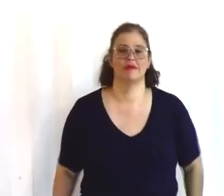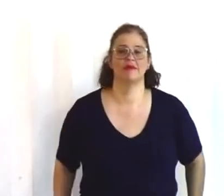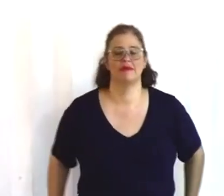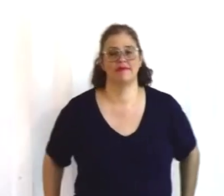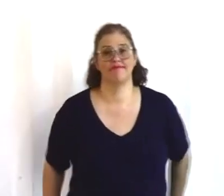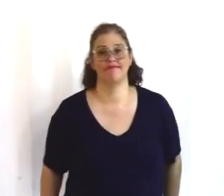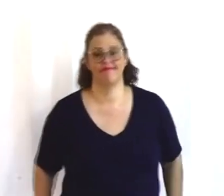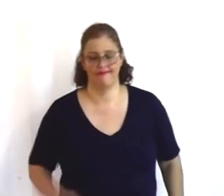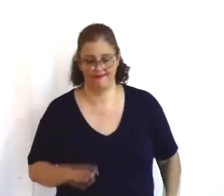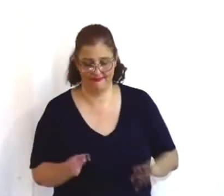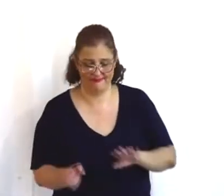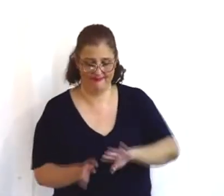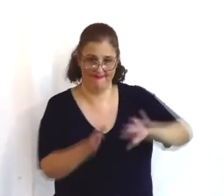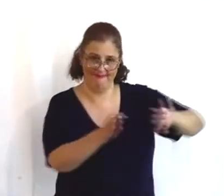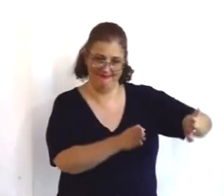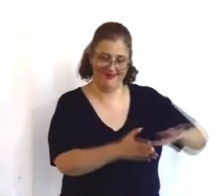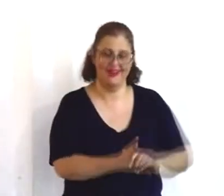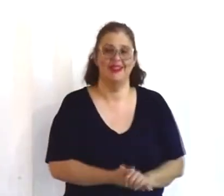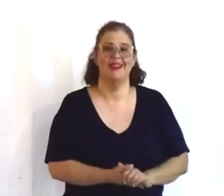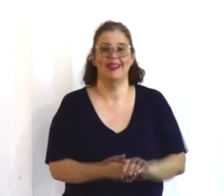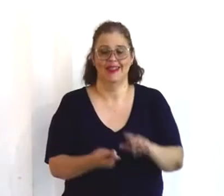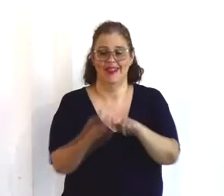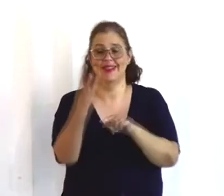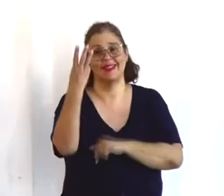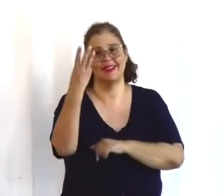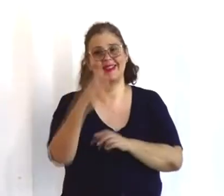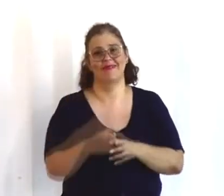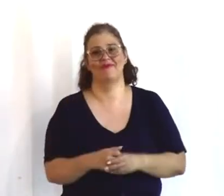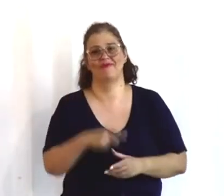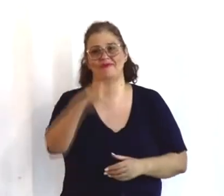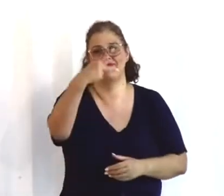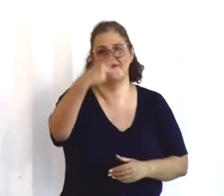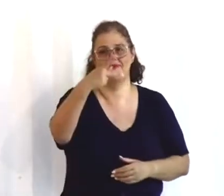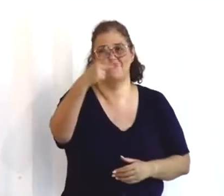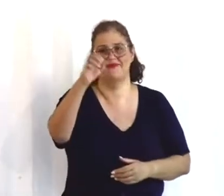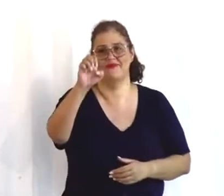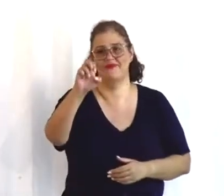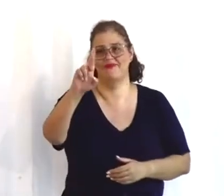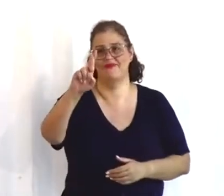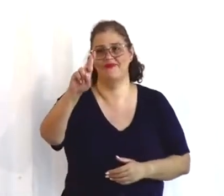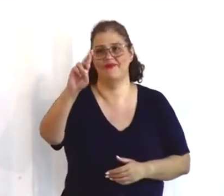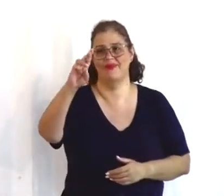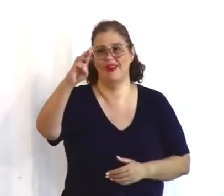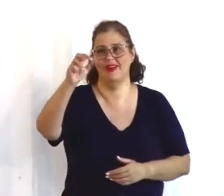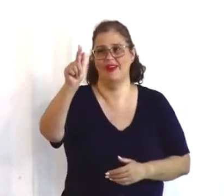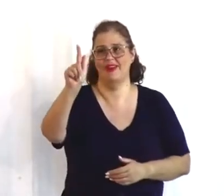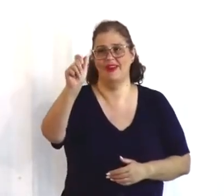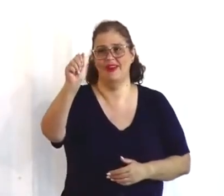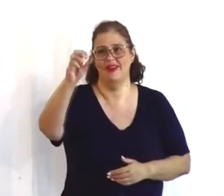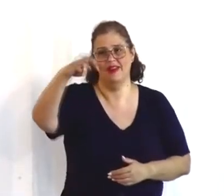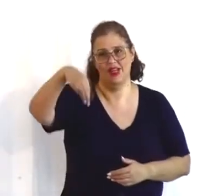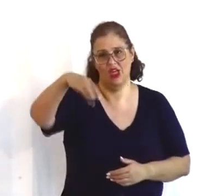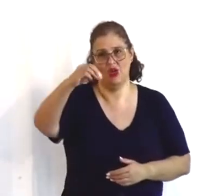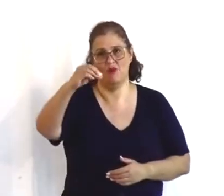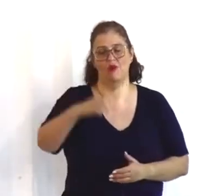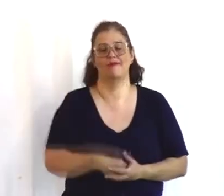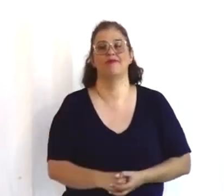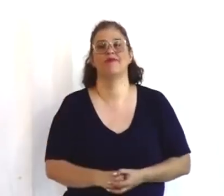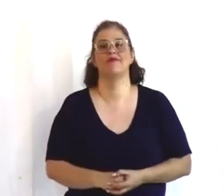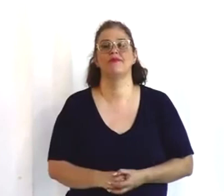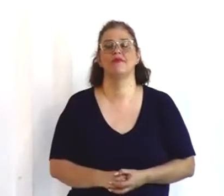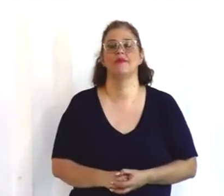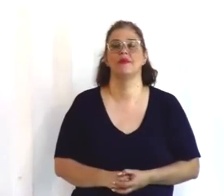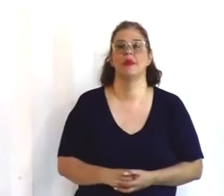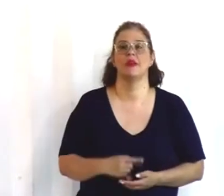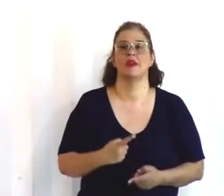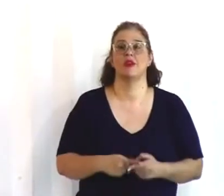Pérgamo, temos também uma promessa. Ao vencedor dar-lhe-ei do maná escondido, bem como lhe darei uma pedrinha